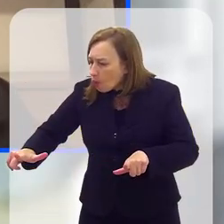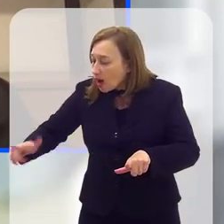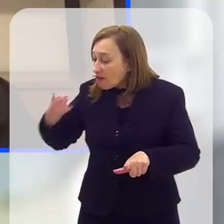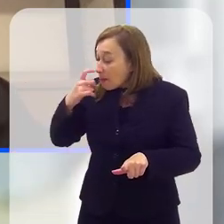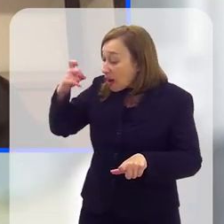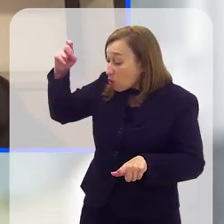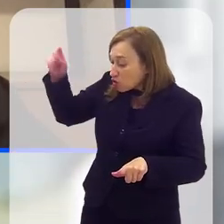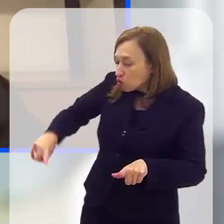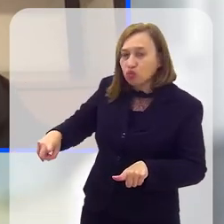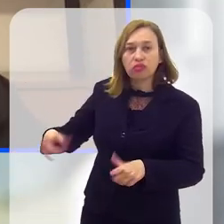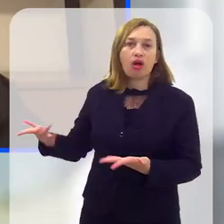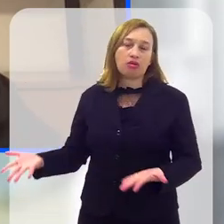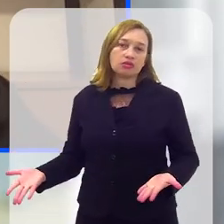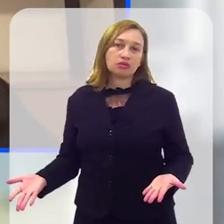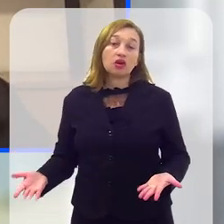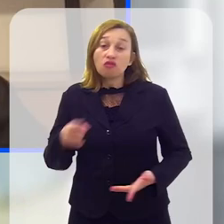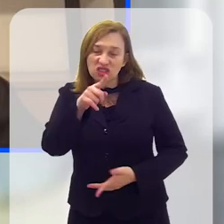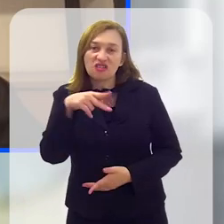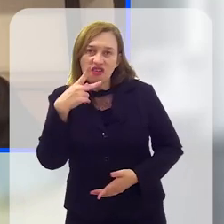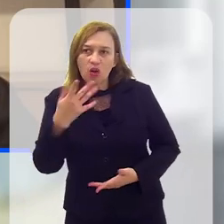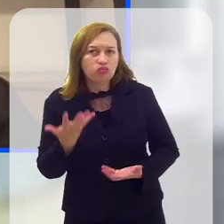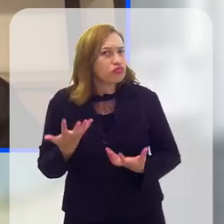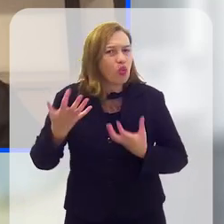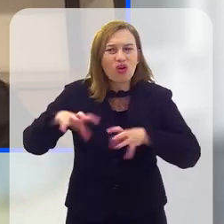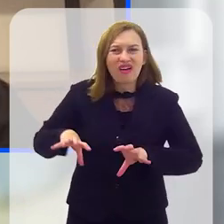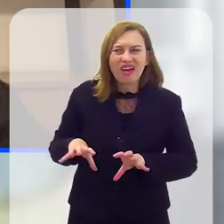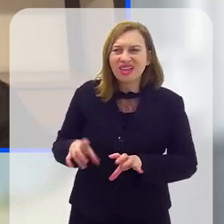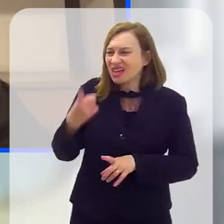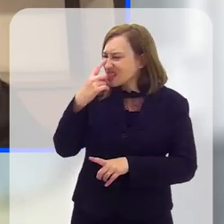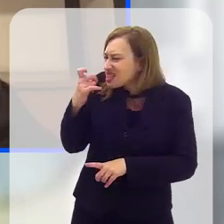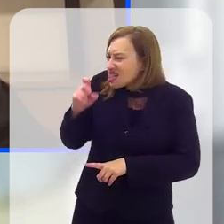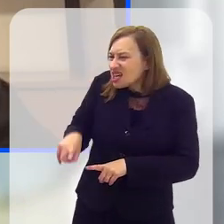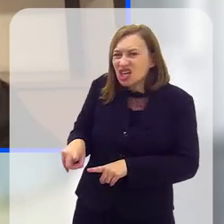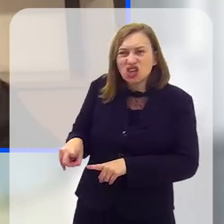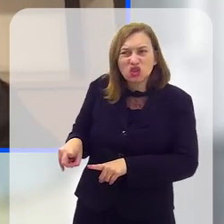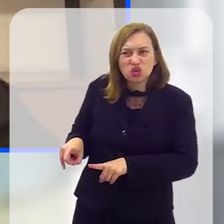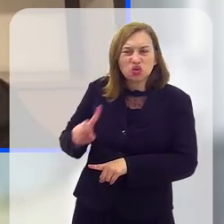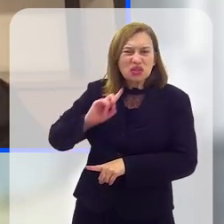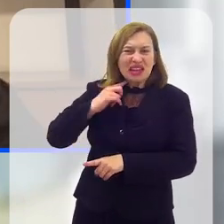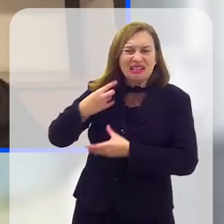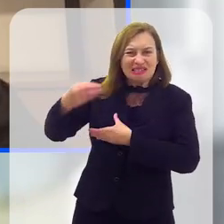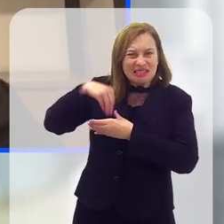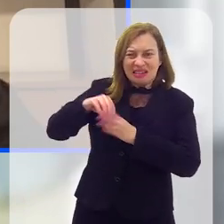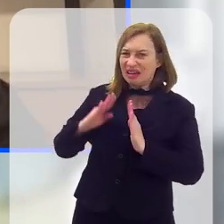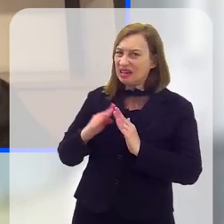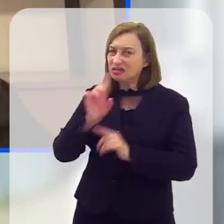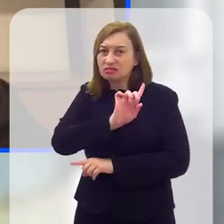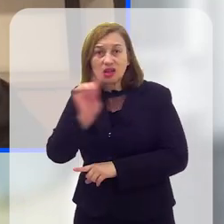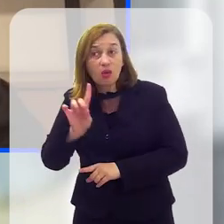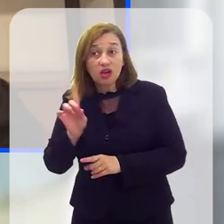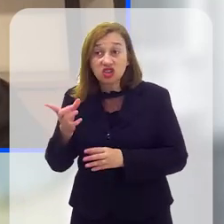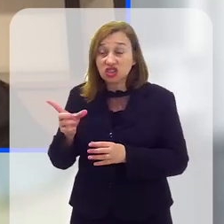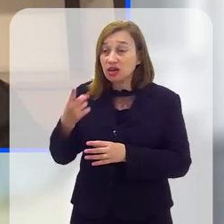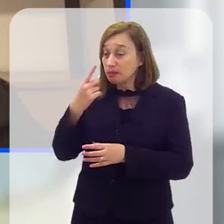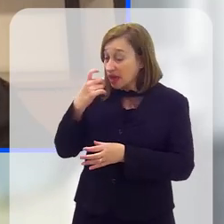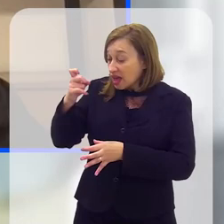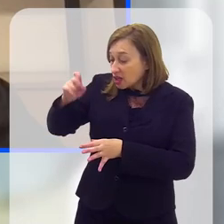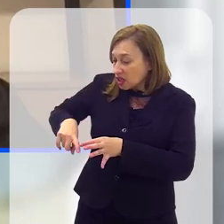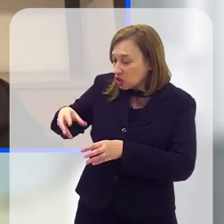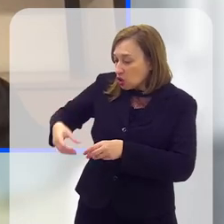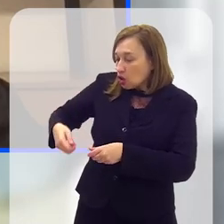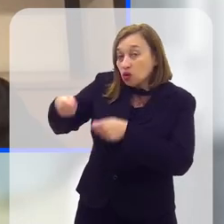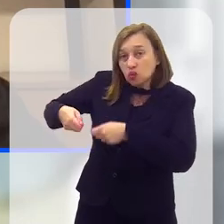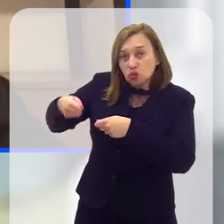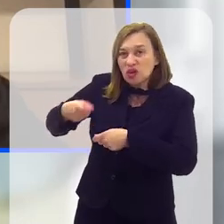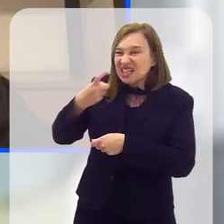lixo e esperar que alguém passe para levar. Como você falou, a gente não quer ter esse resíduo, essa sujeira dentro de casa. Então a gente pega, bota no saco e quer